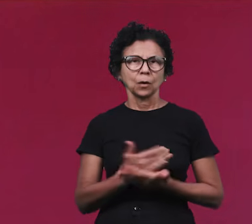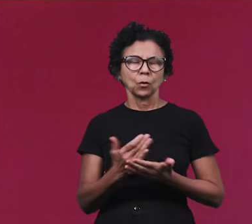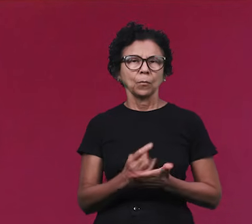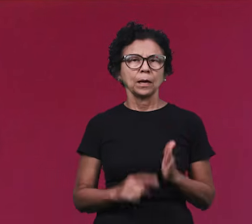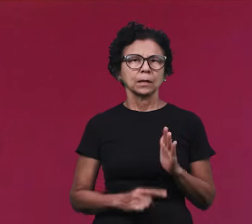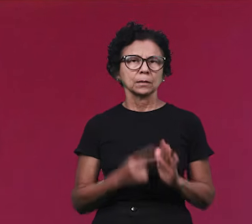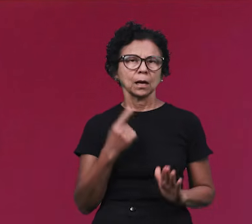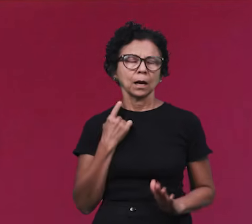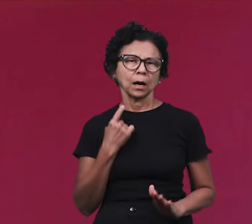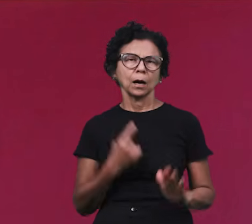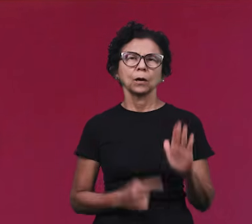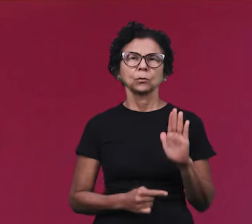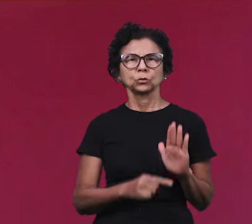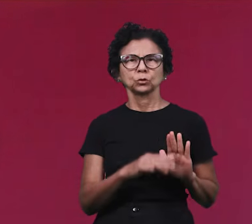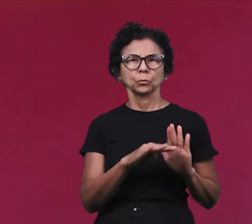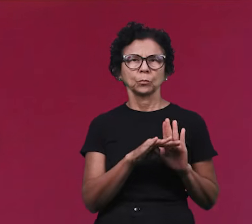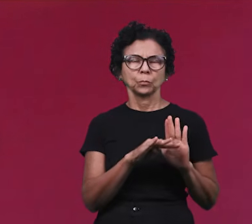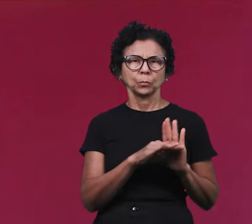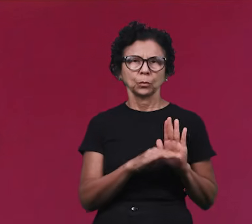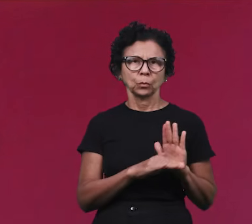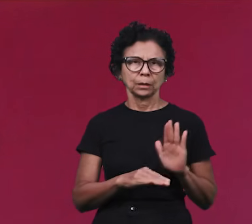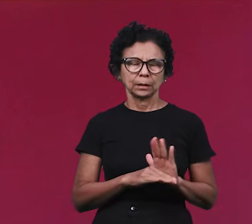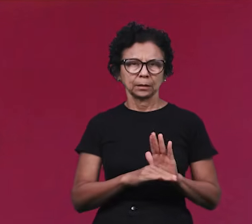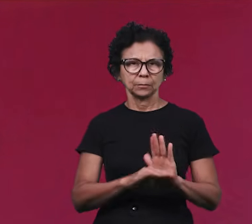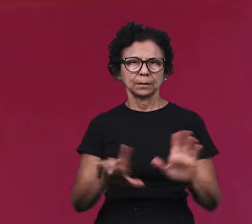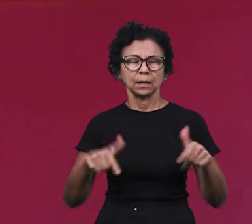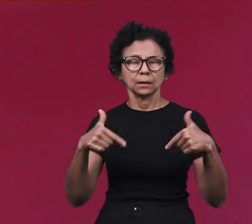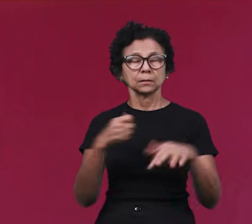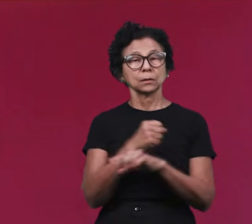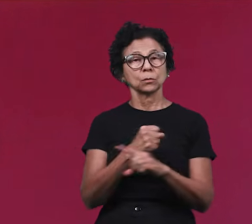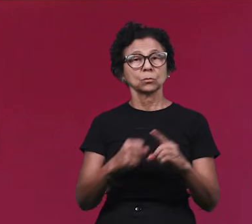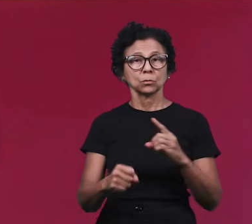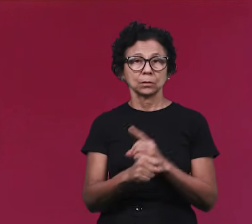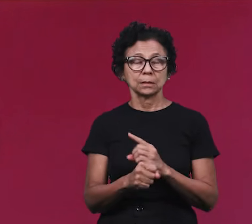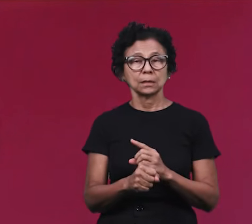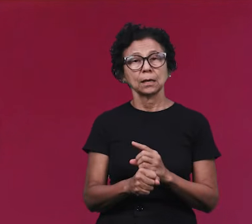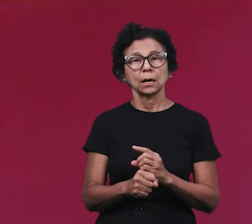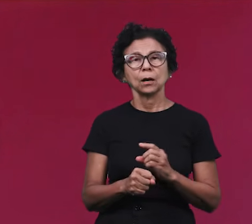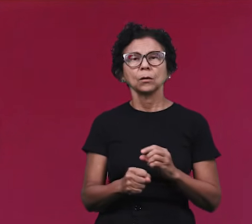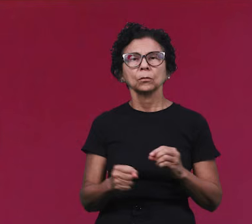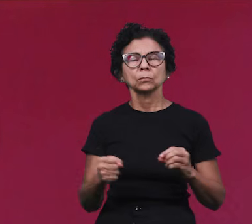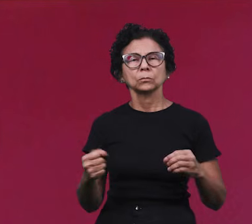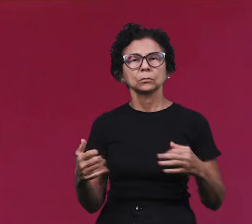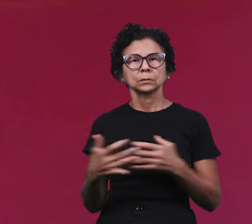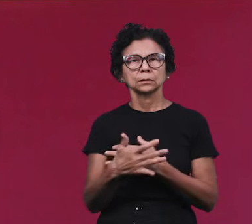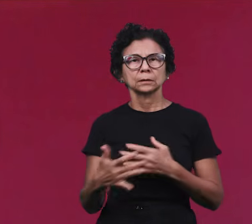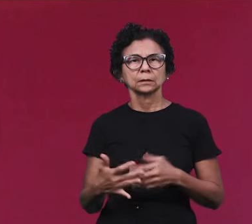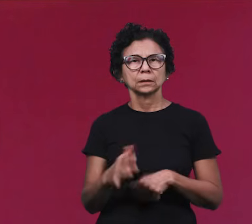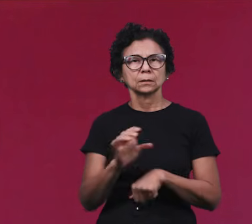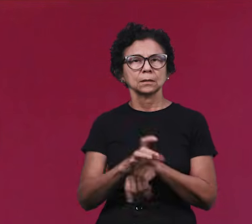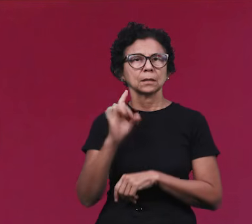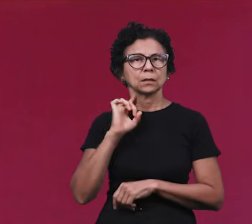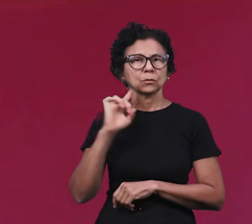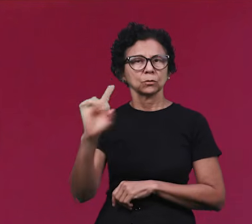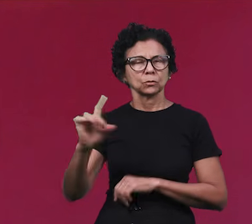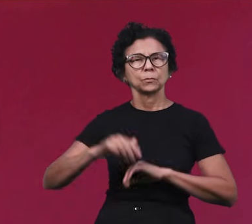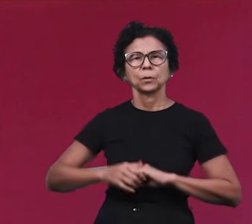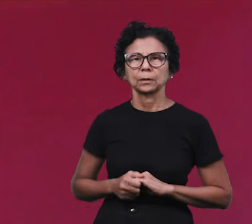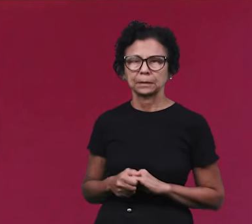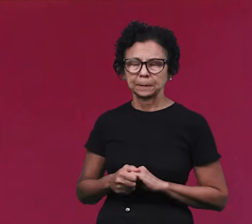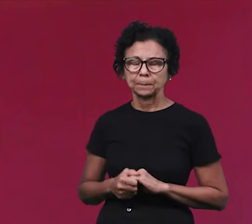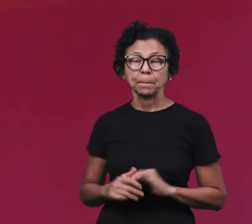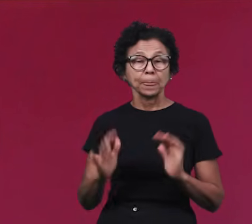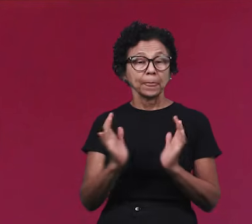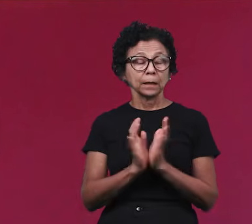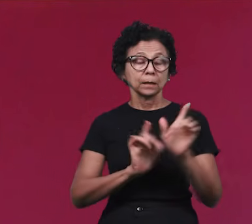Começa agora a última edição da cobertura especial sobre a ação social Maranata em Juiz de Fora, Matias Barbosa e